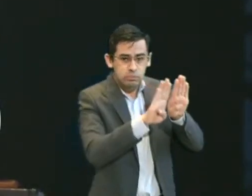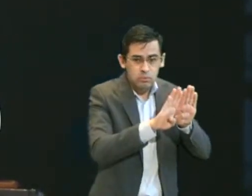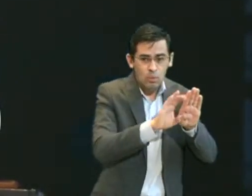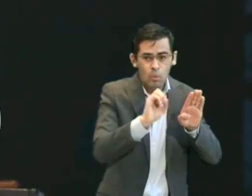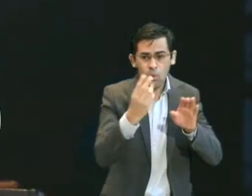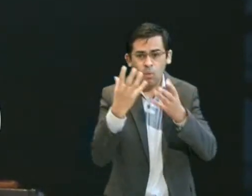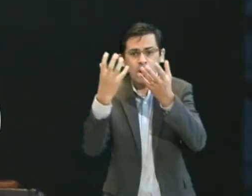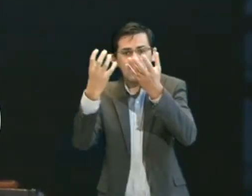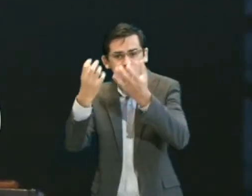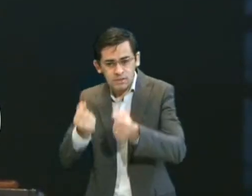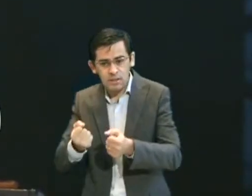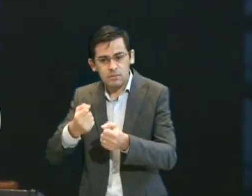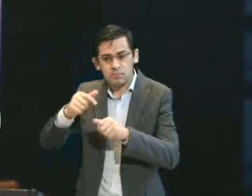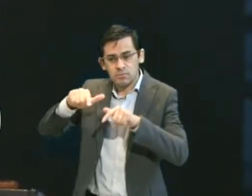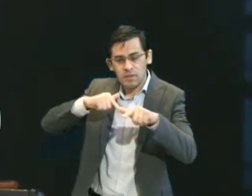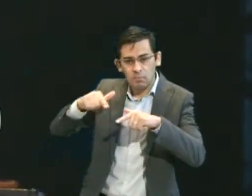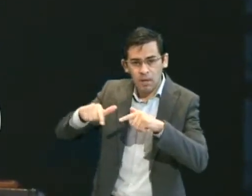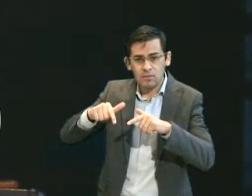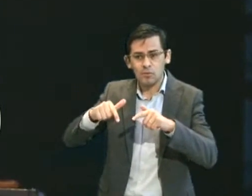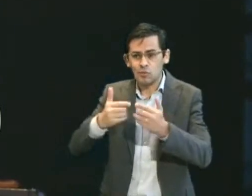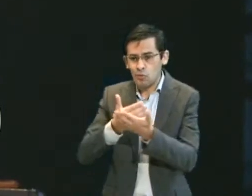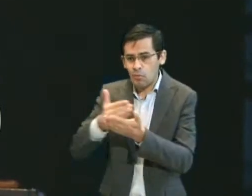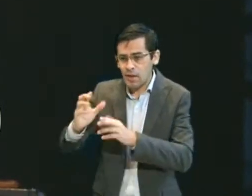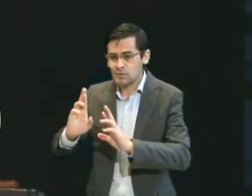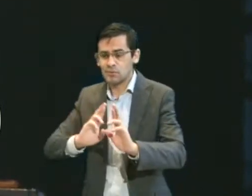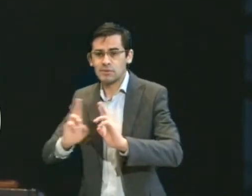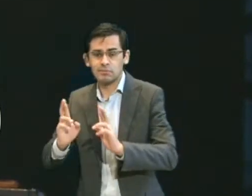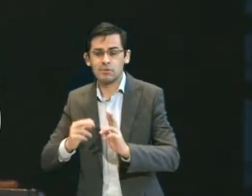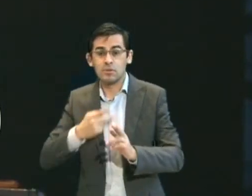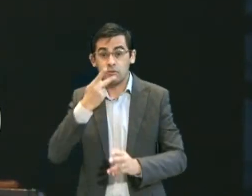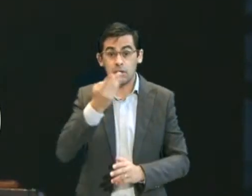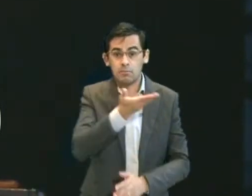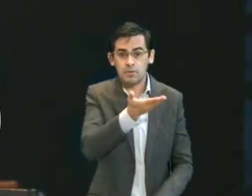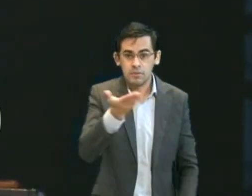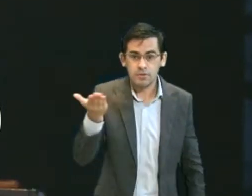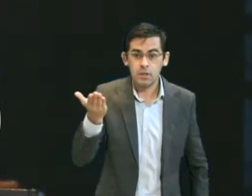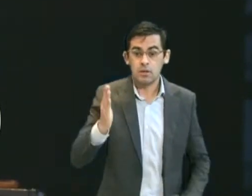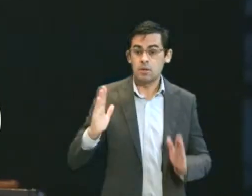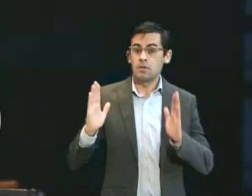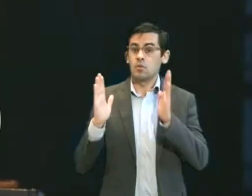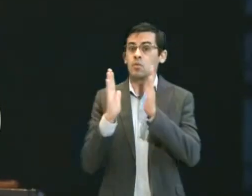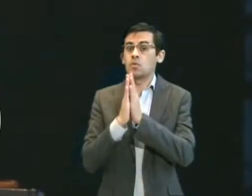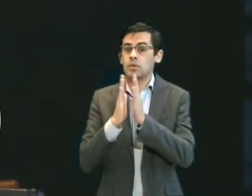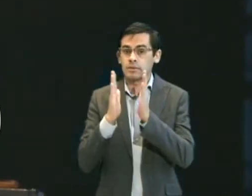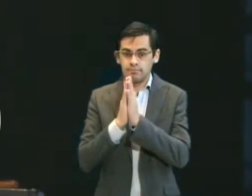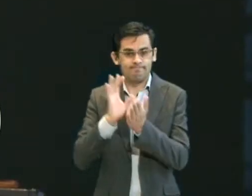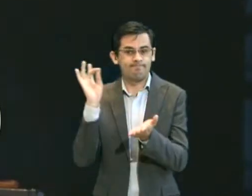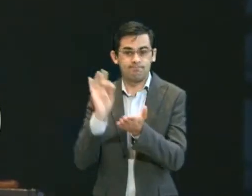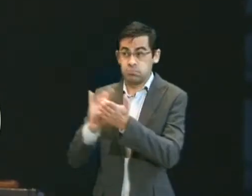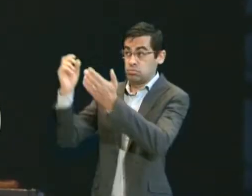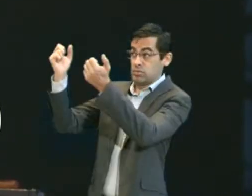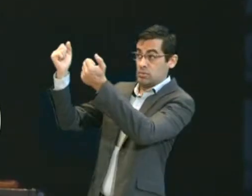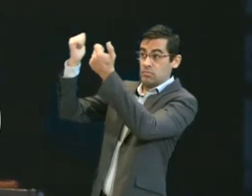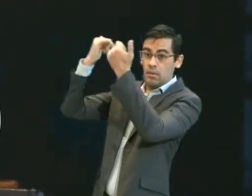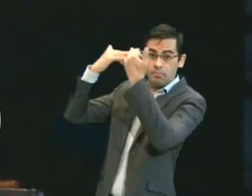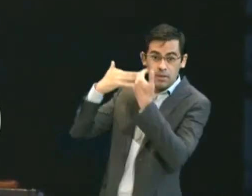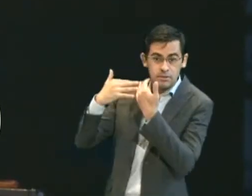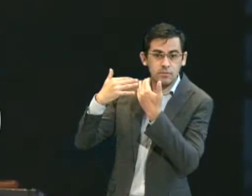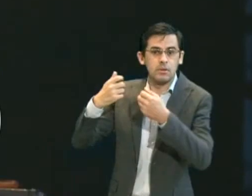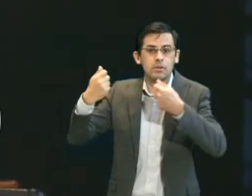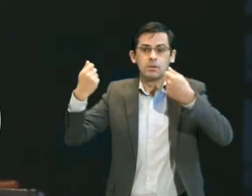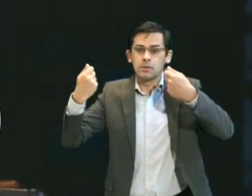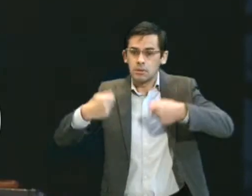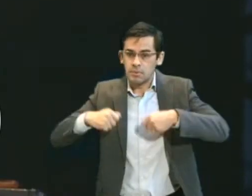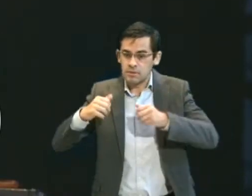de emprego, entro num relacionamento, não entro. Deixa eu te dizer, a oração ela é uma bênção que